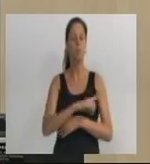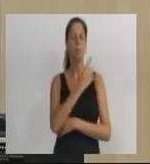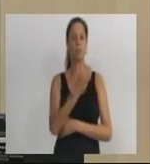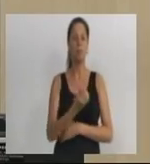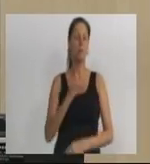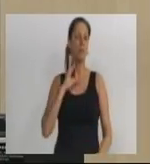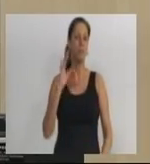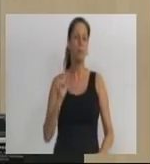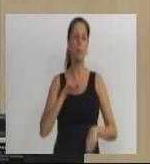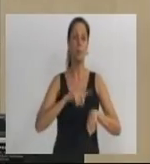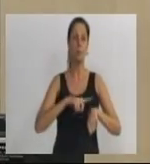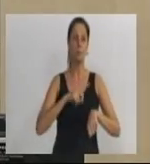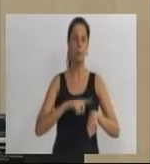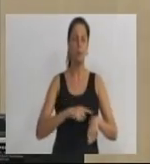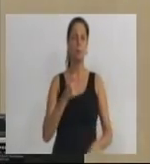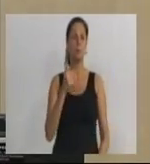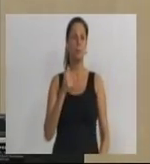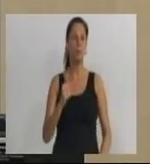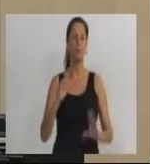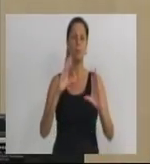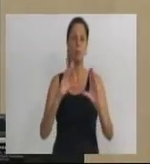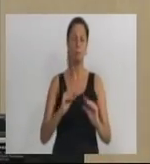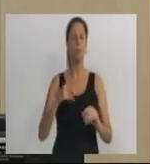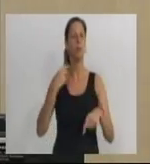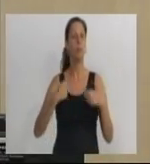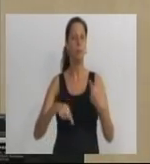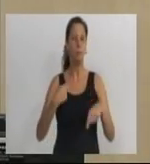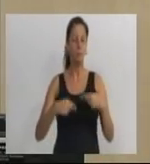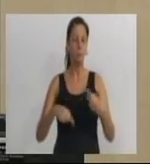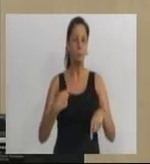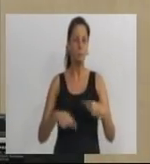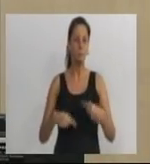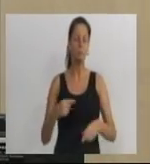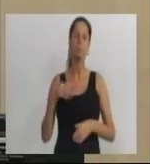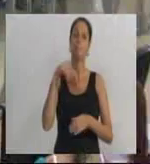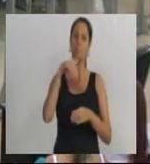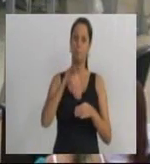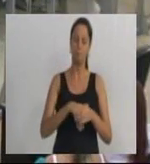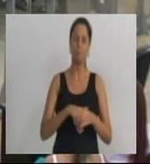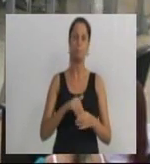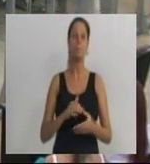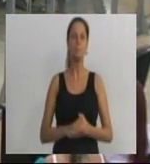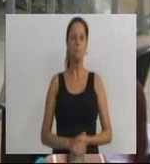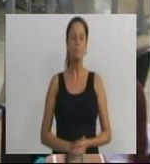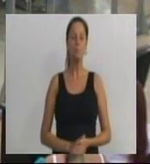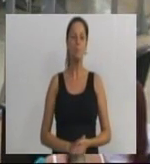às 19h30. Em discussão? Em votação.